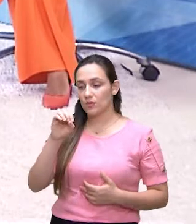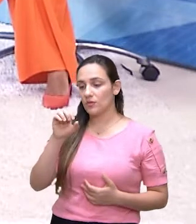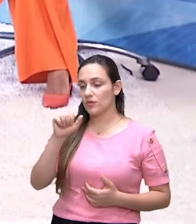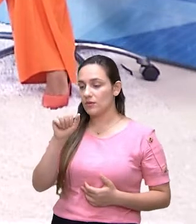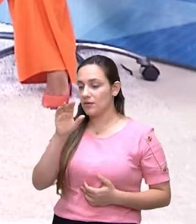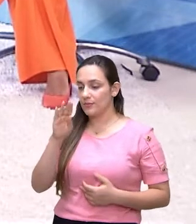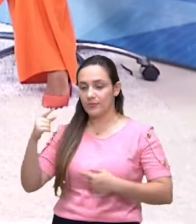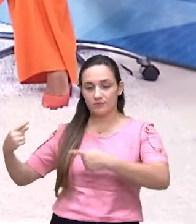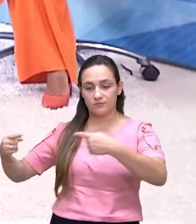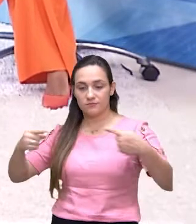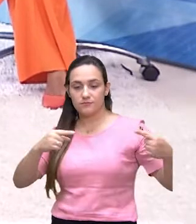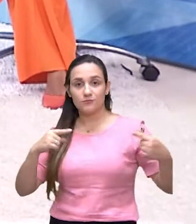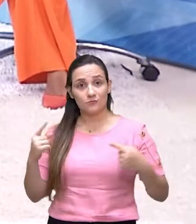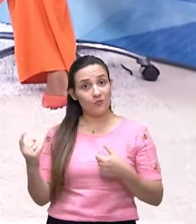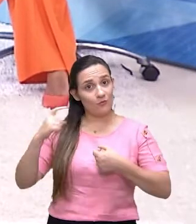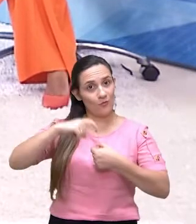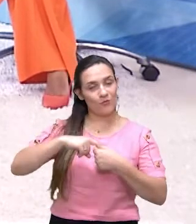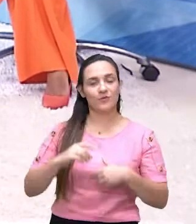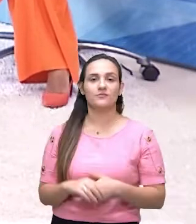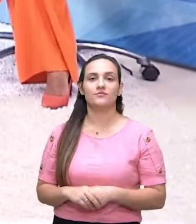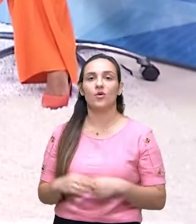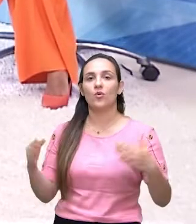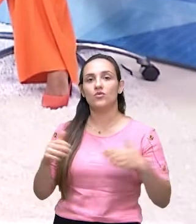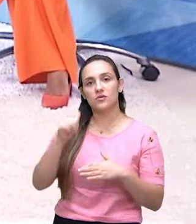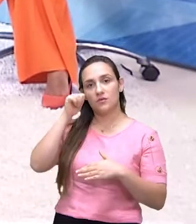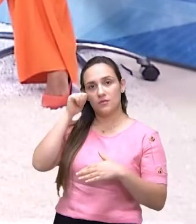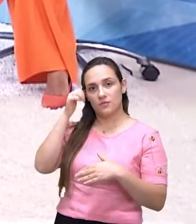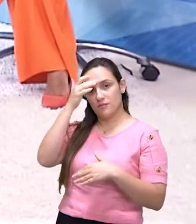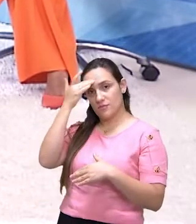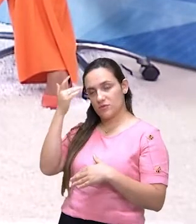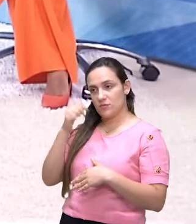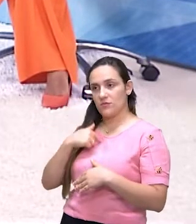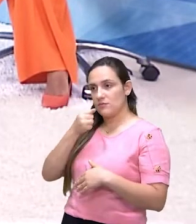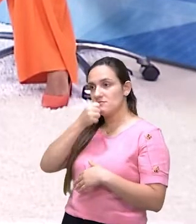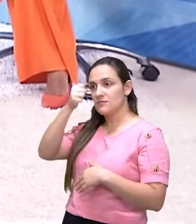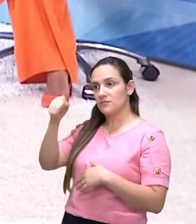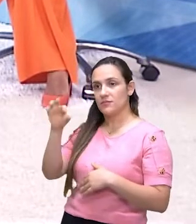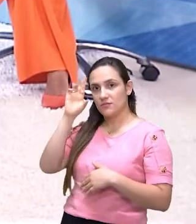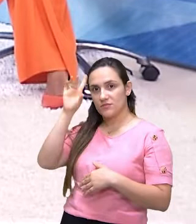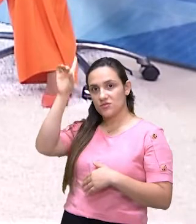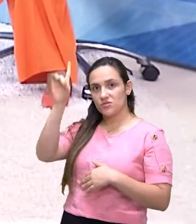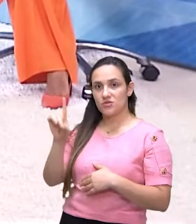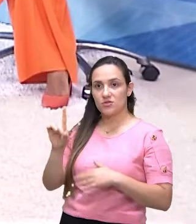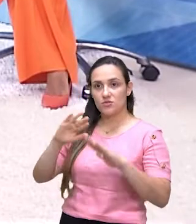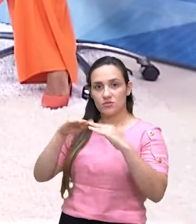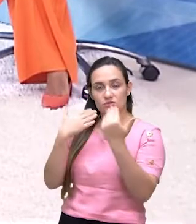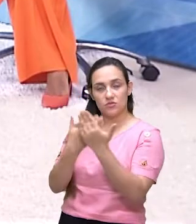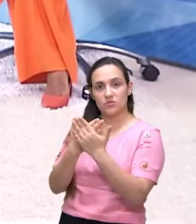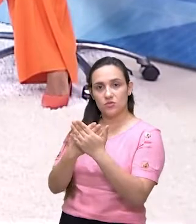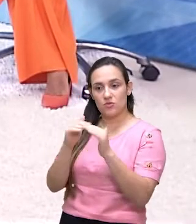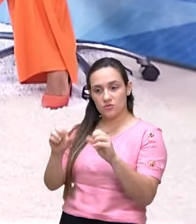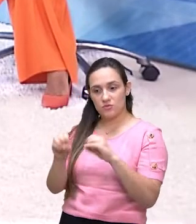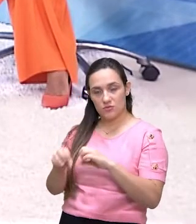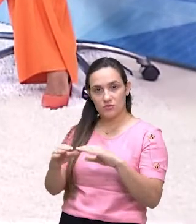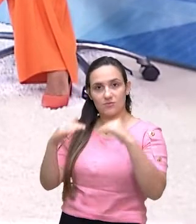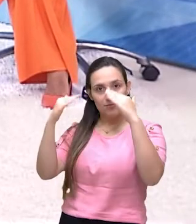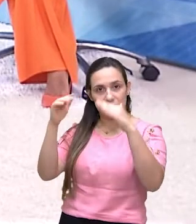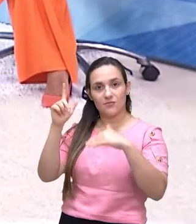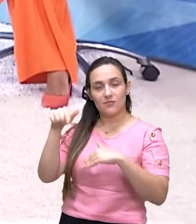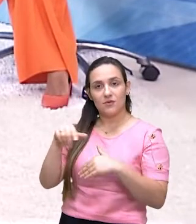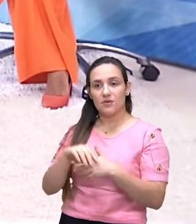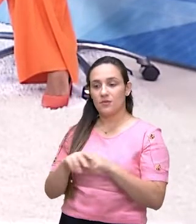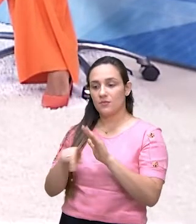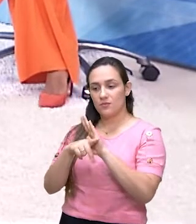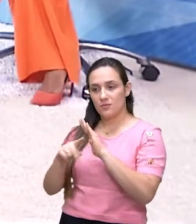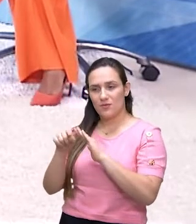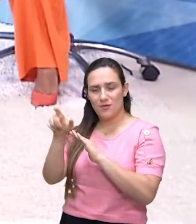e o programa Bem debate está de volta a entrevistada de hoje é a diretora da ESA Professora Doutora Lauane Braz